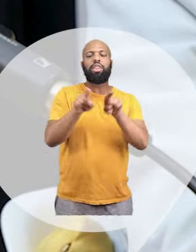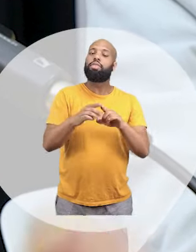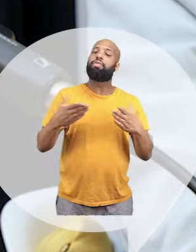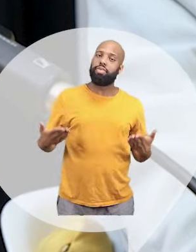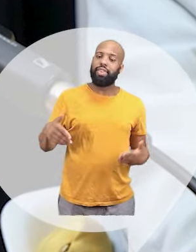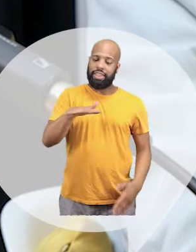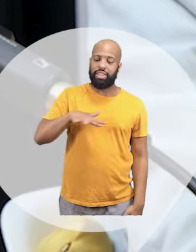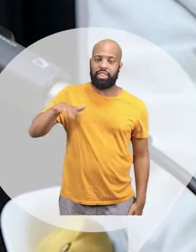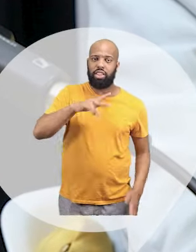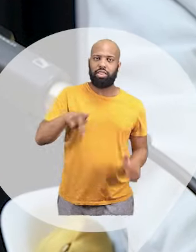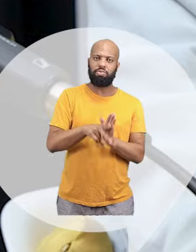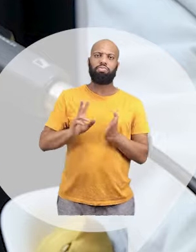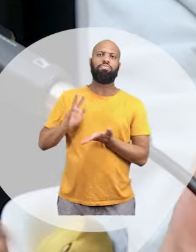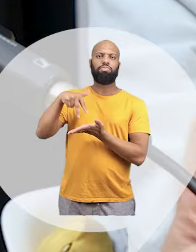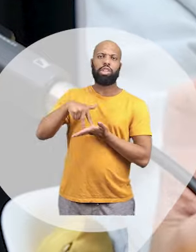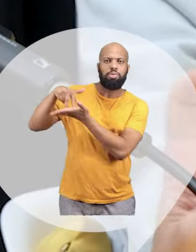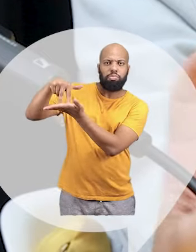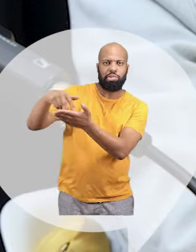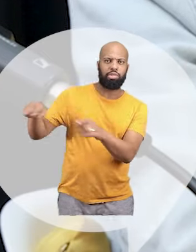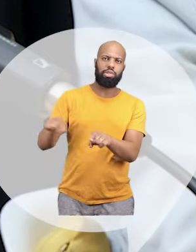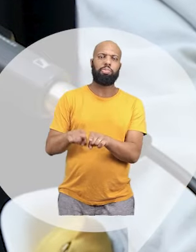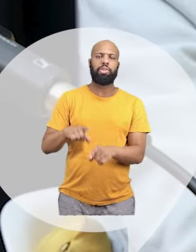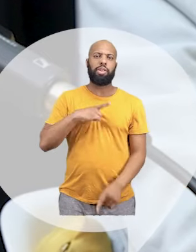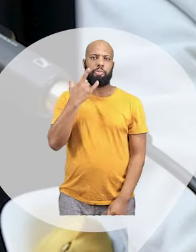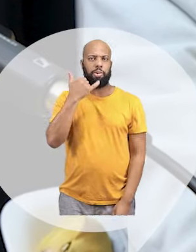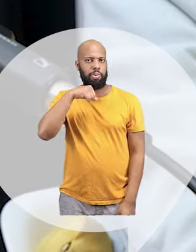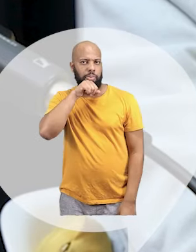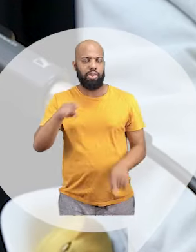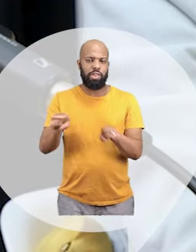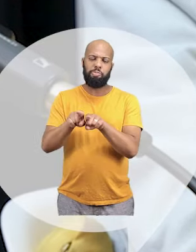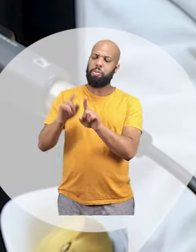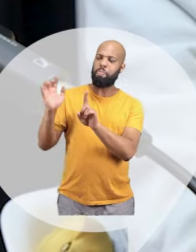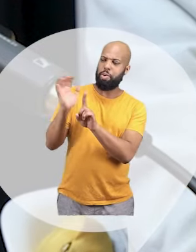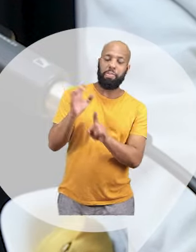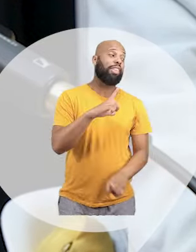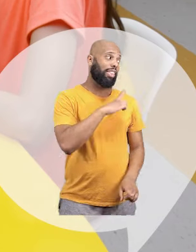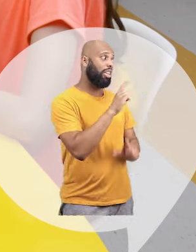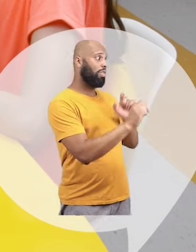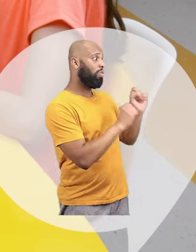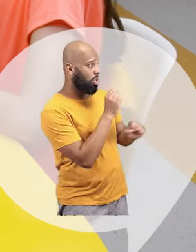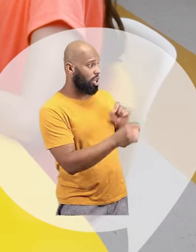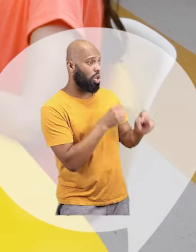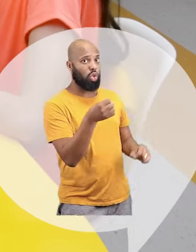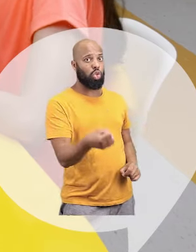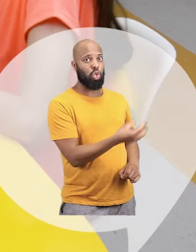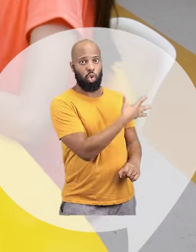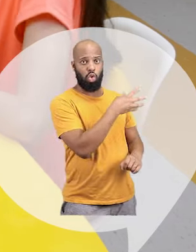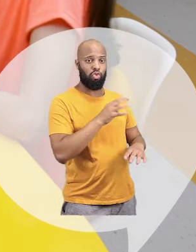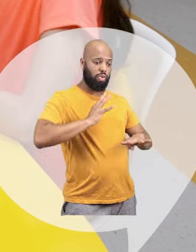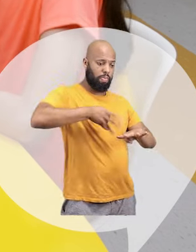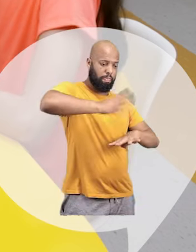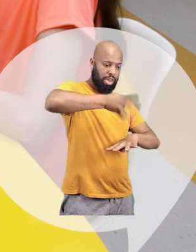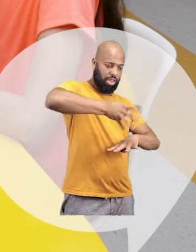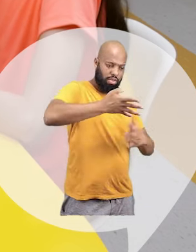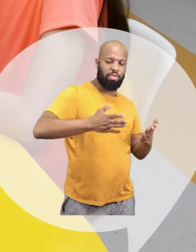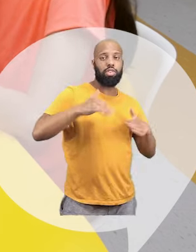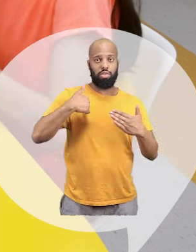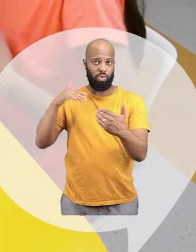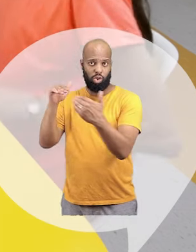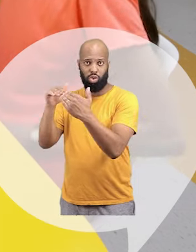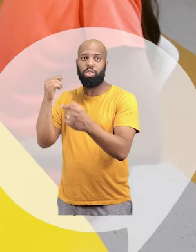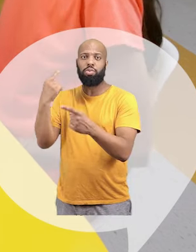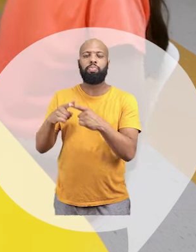uma outra questão e também nesse cenário da alta performance entre aspas pais que às vezes acabam pressionando tipo tem que virar o novo Beatles eu